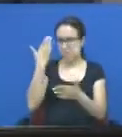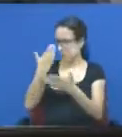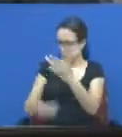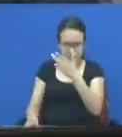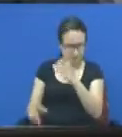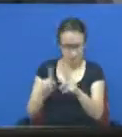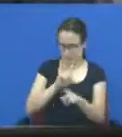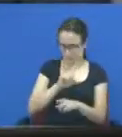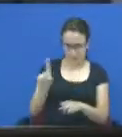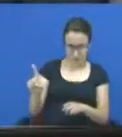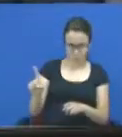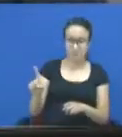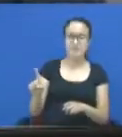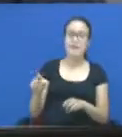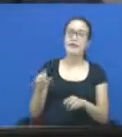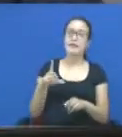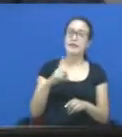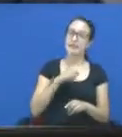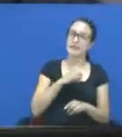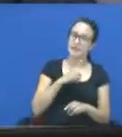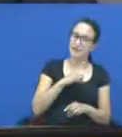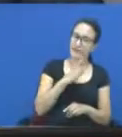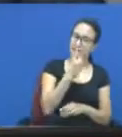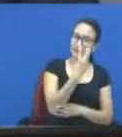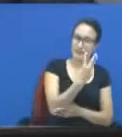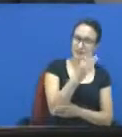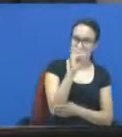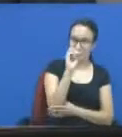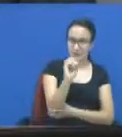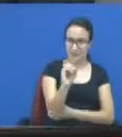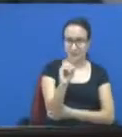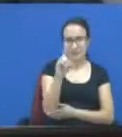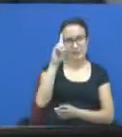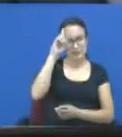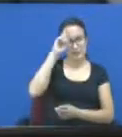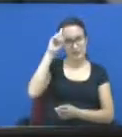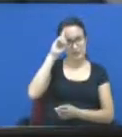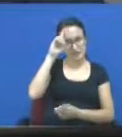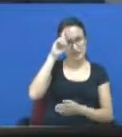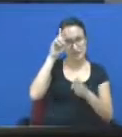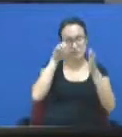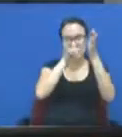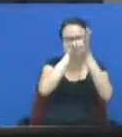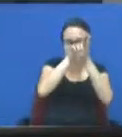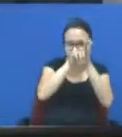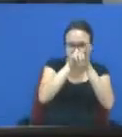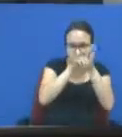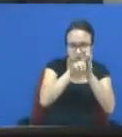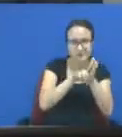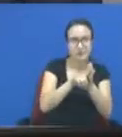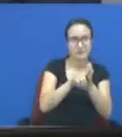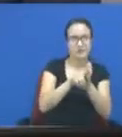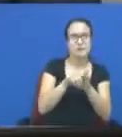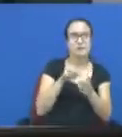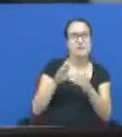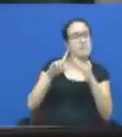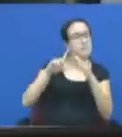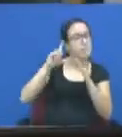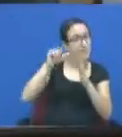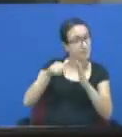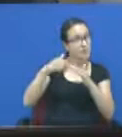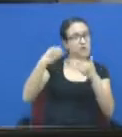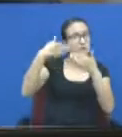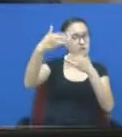o prazo de 30 dias, prorrogáveis por igual período, para exarar para ser final. Significa dizer o seguinte: caso